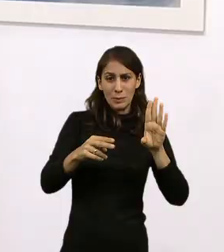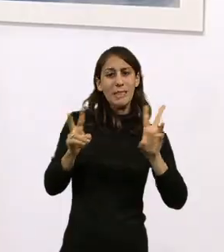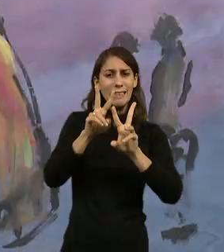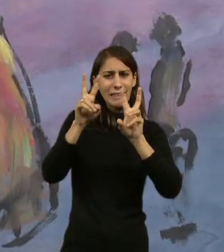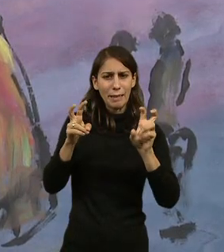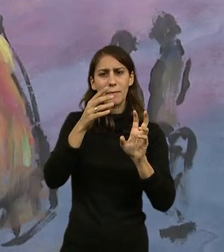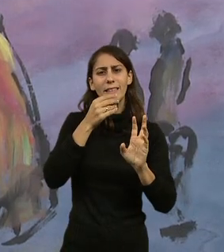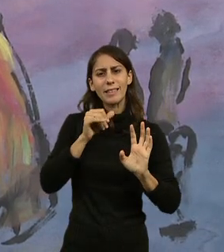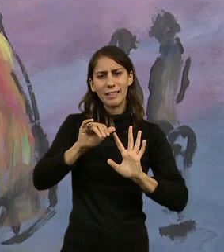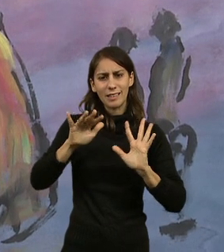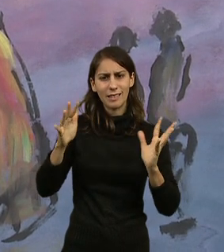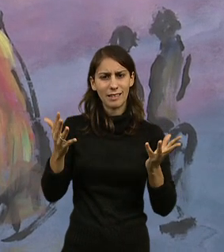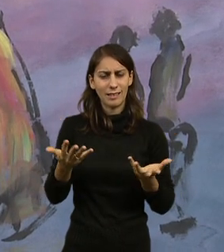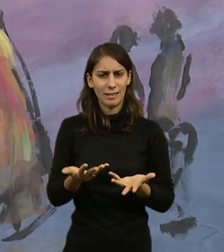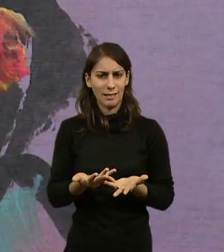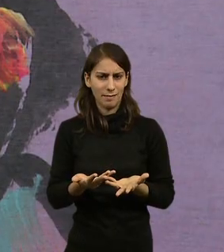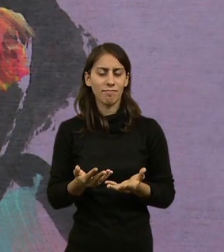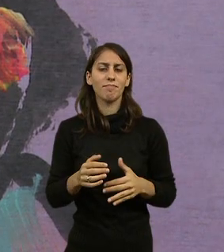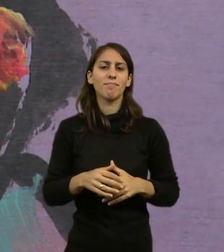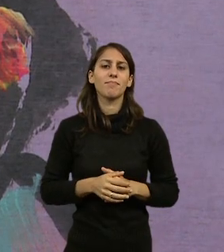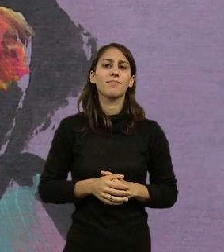planeta Terra.